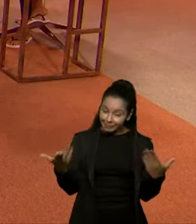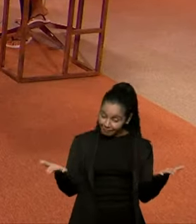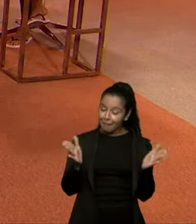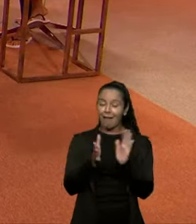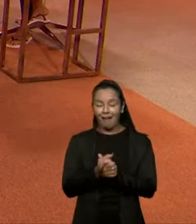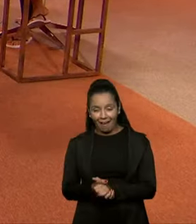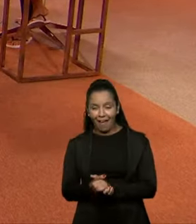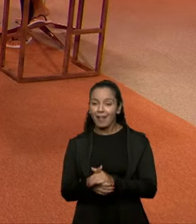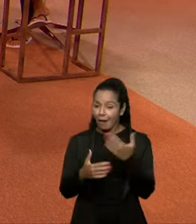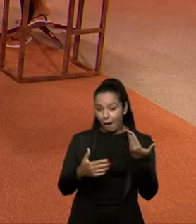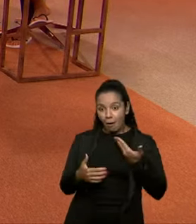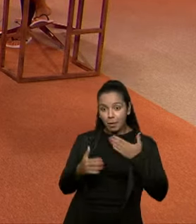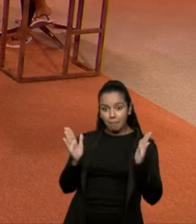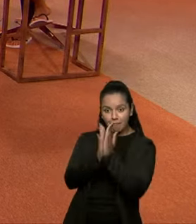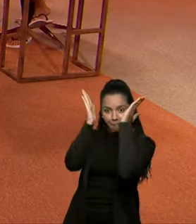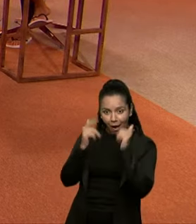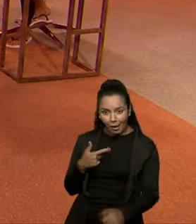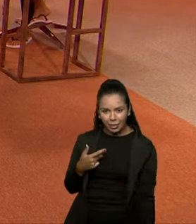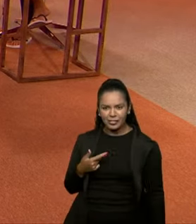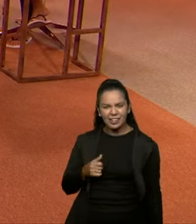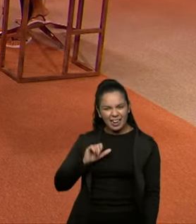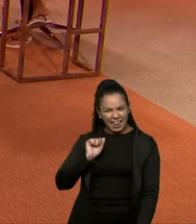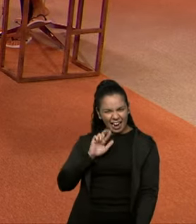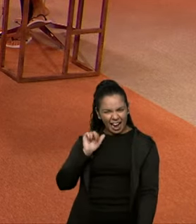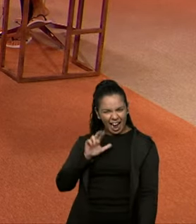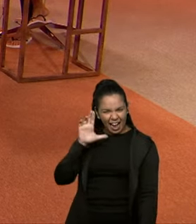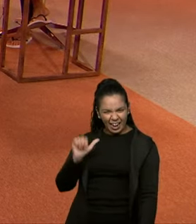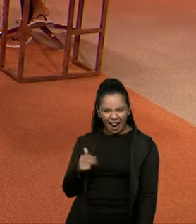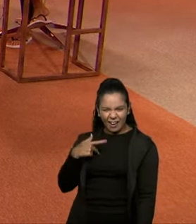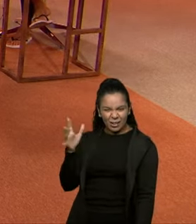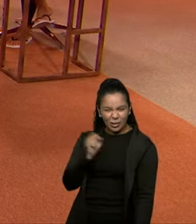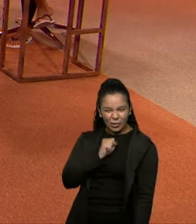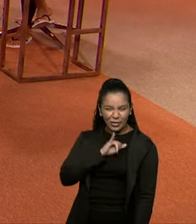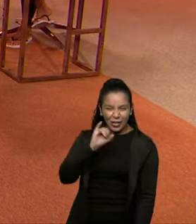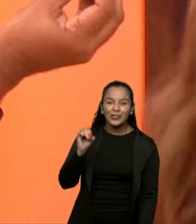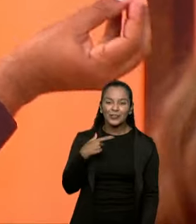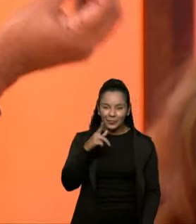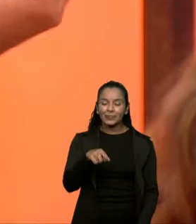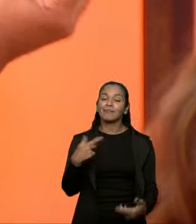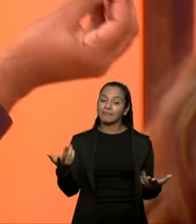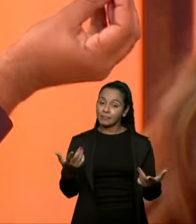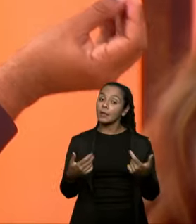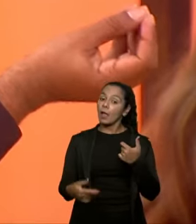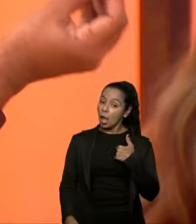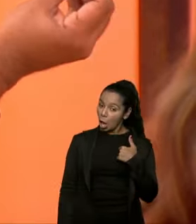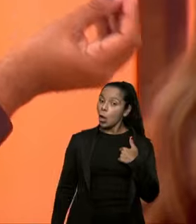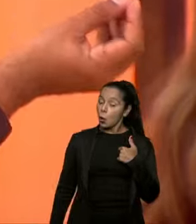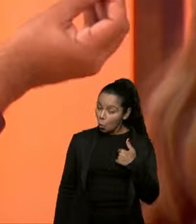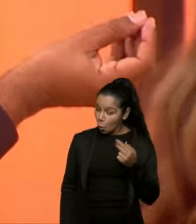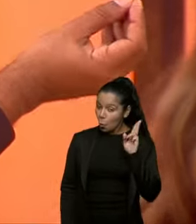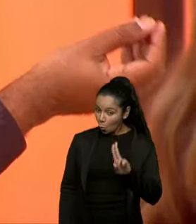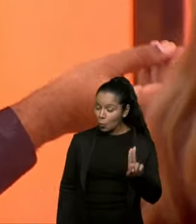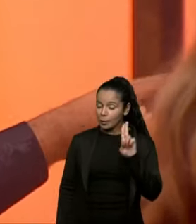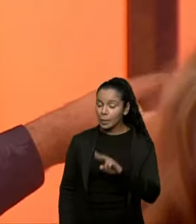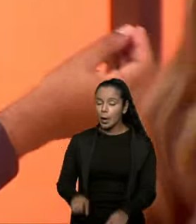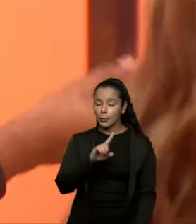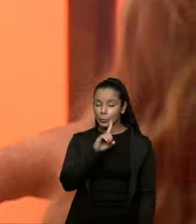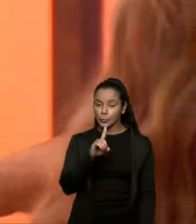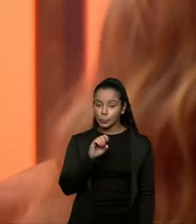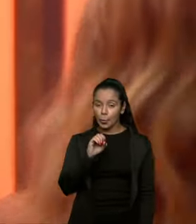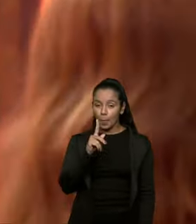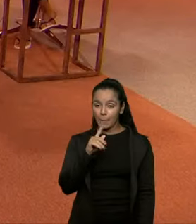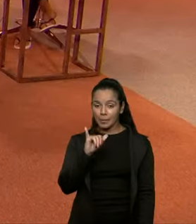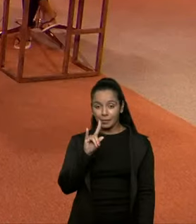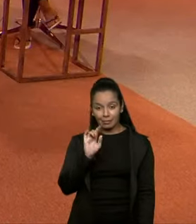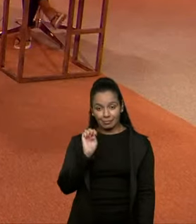Amiga, bate. Tem uma pergunta que eu preciso fazer. Caraca, mano, gostei desse raciocínio. Como consumidor, entendeu? Como usuário de Zolpidem. Ai, que susto.